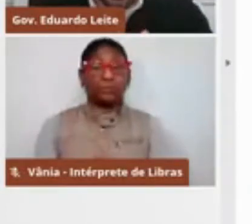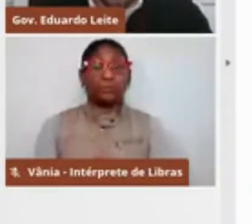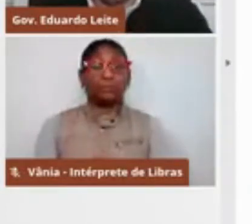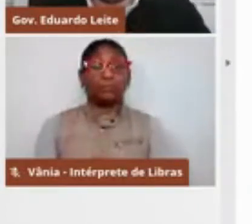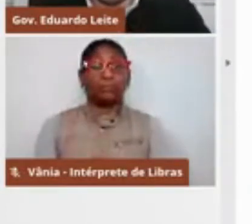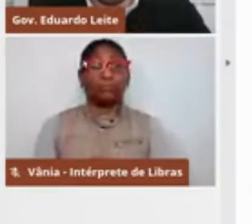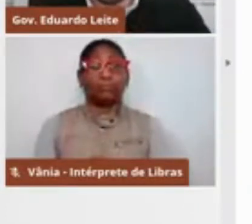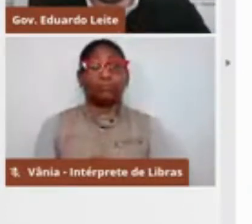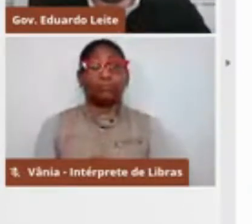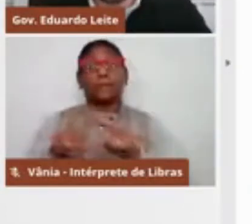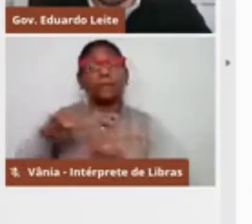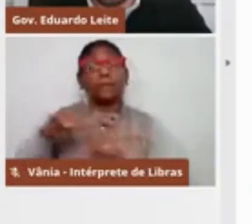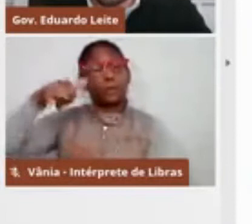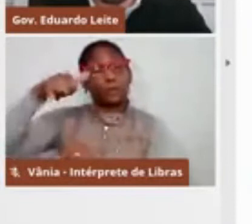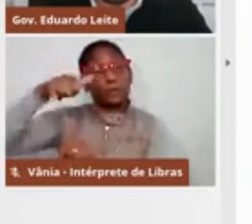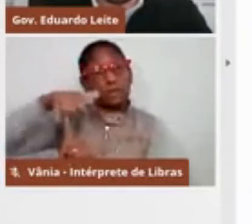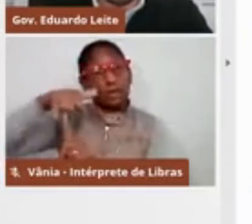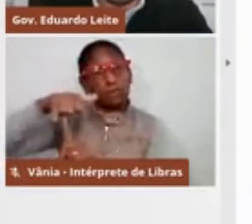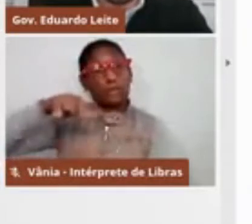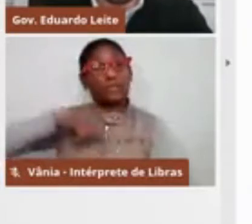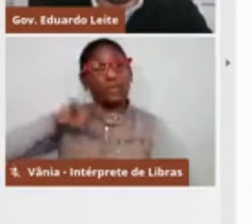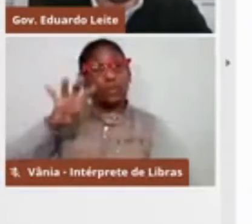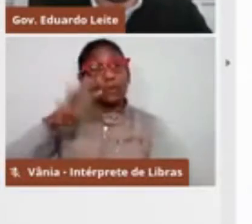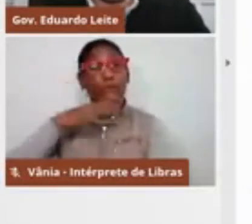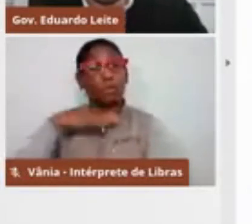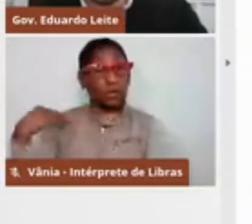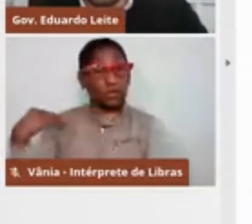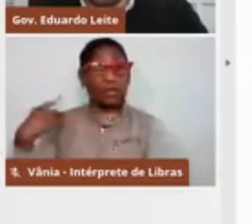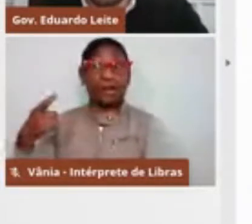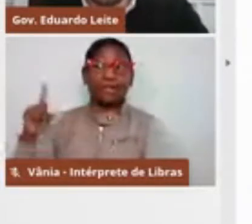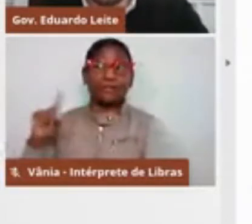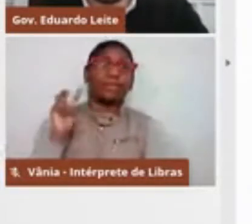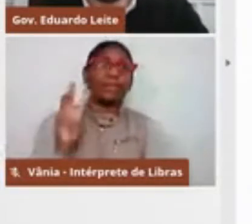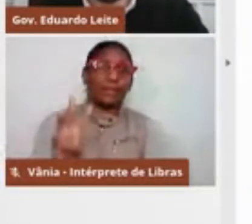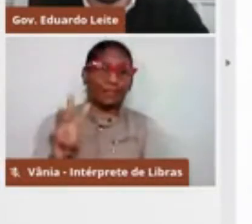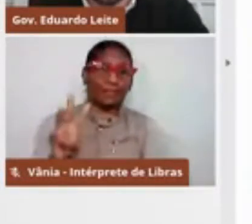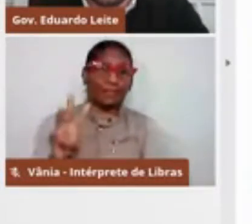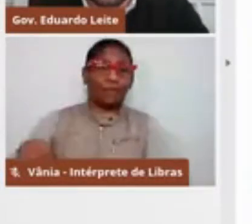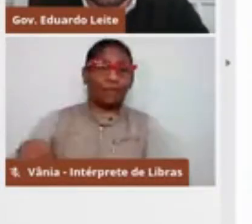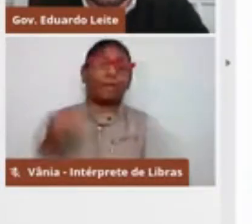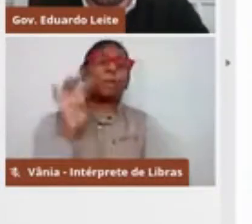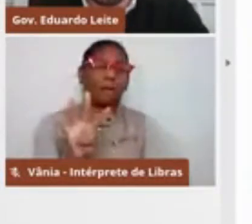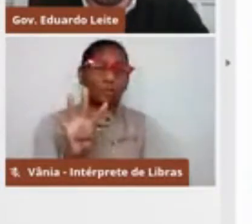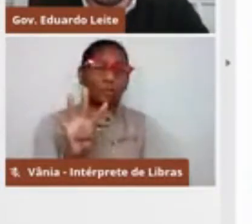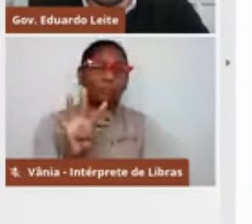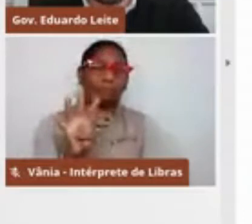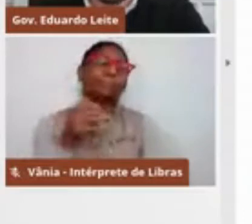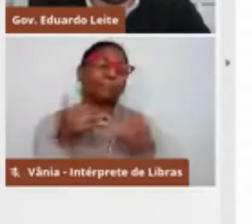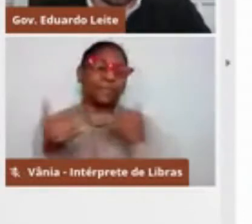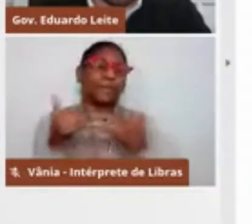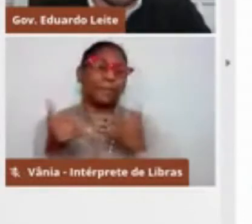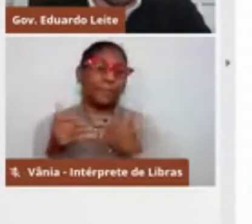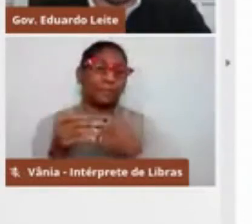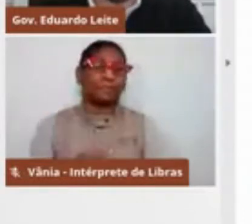à região de Cruz Alta, né, que tinha ali 4 óbitos, fora 3 óbitos, por exemplo, que